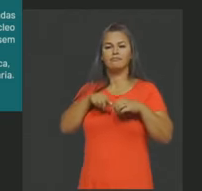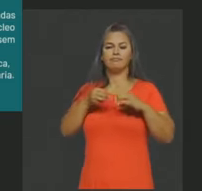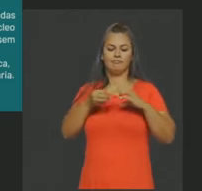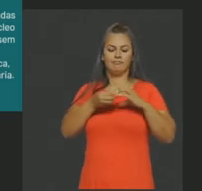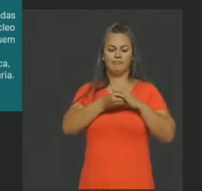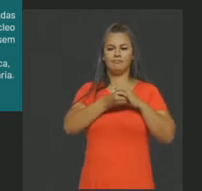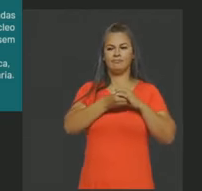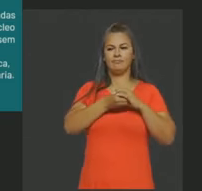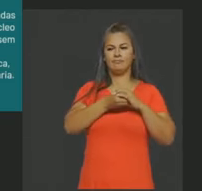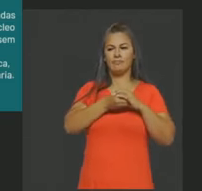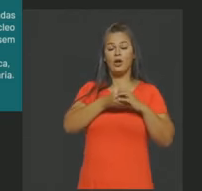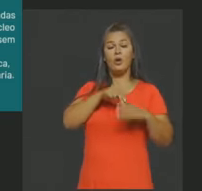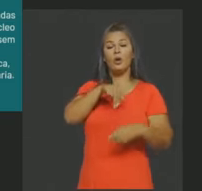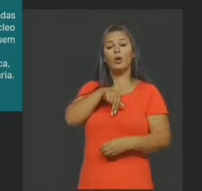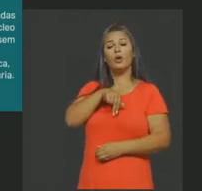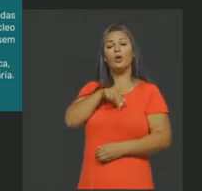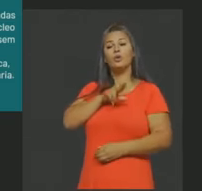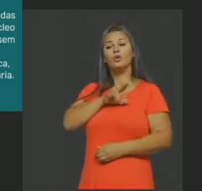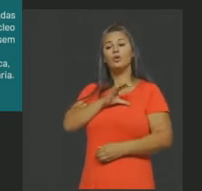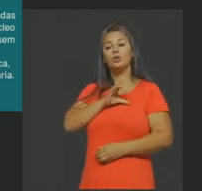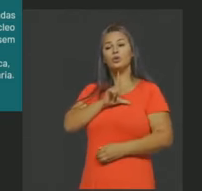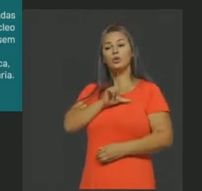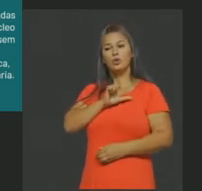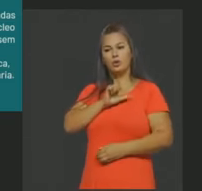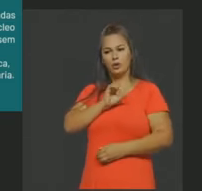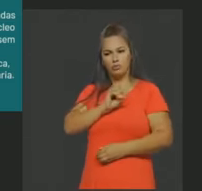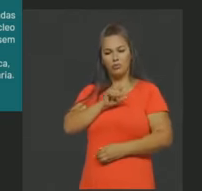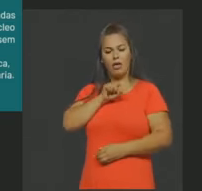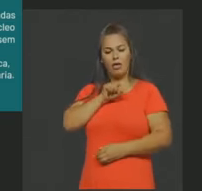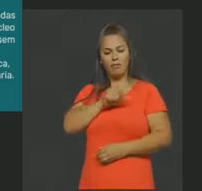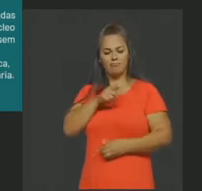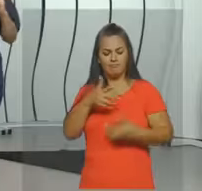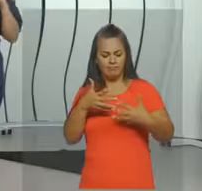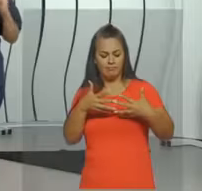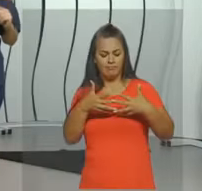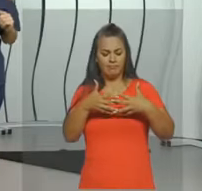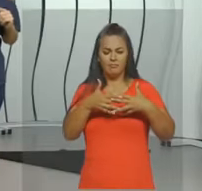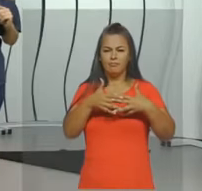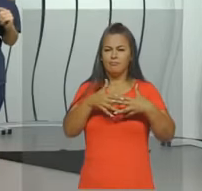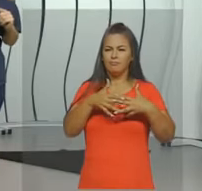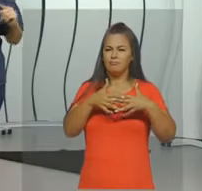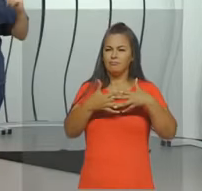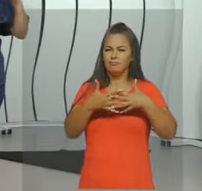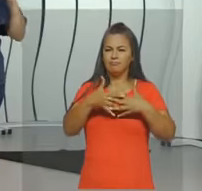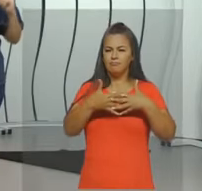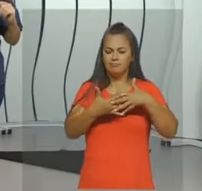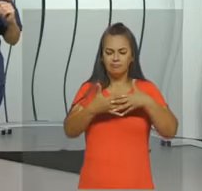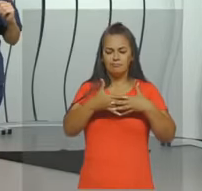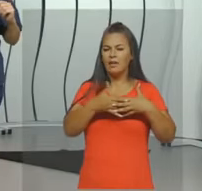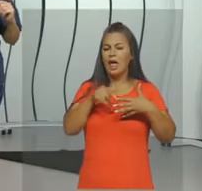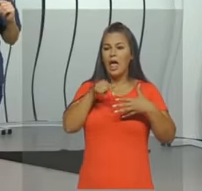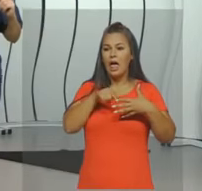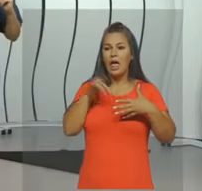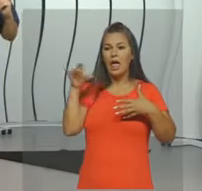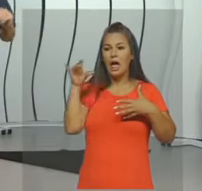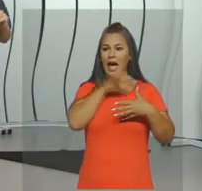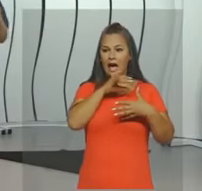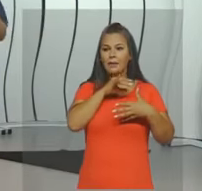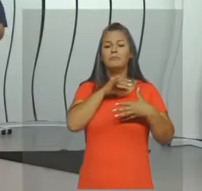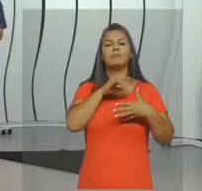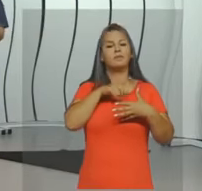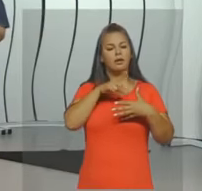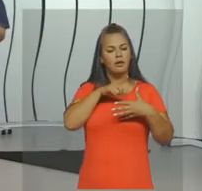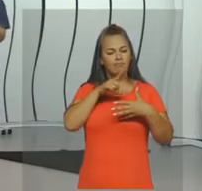desse tecido, ele é rápido e voluntário. Como assim, Marisa? O que quer dizer voluntário?